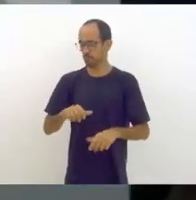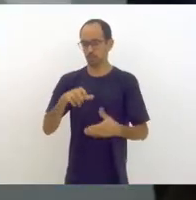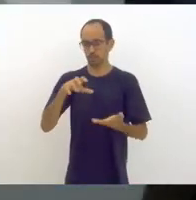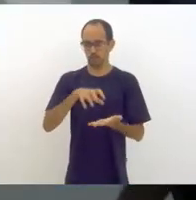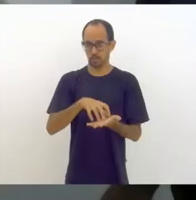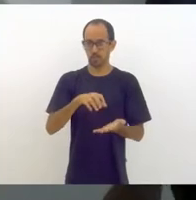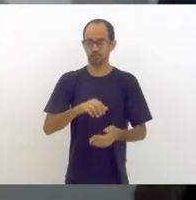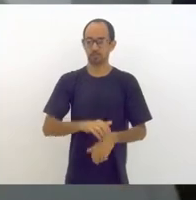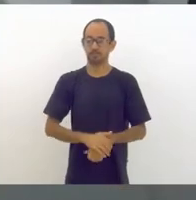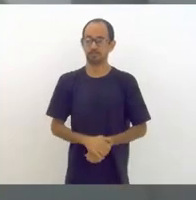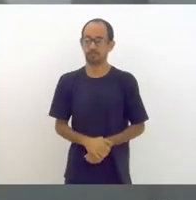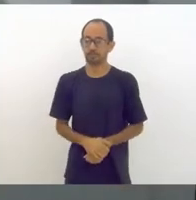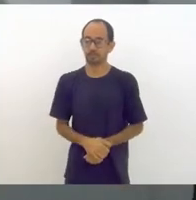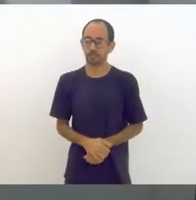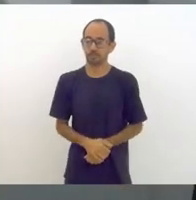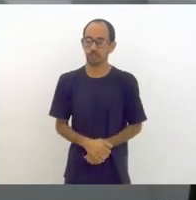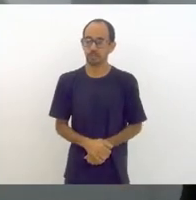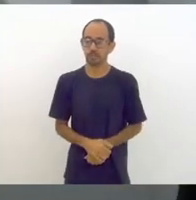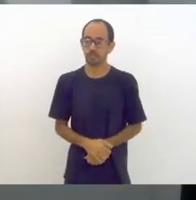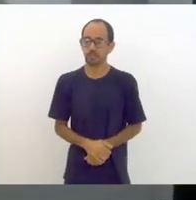passar.